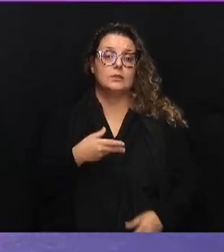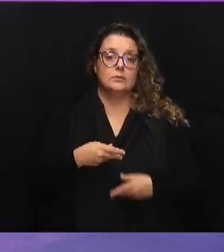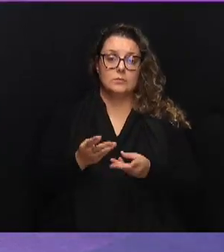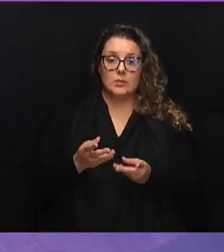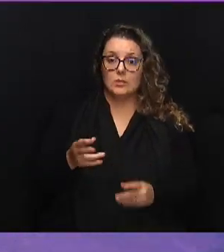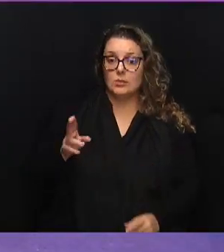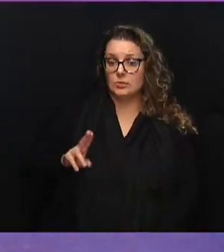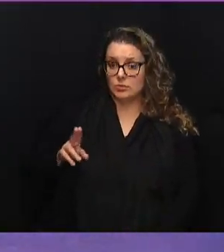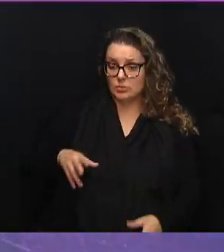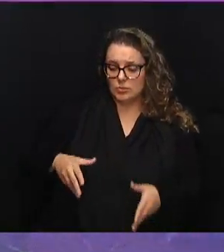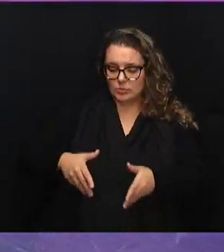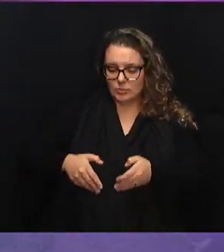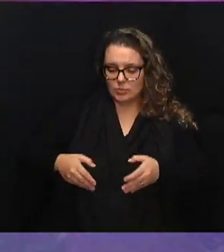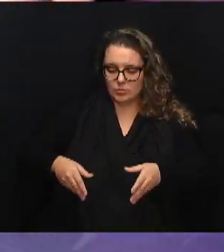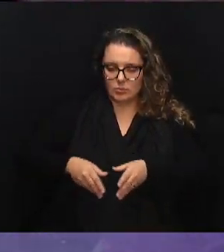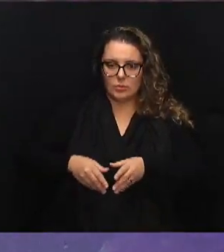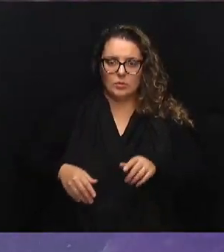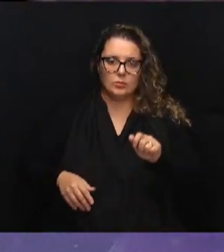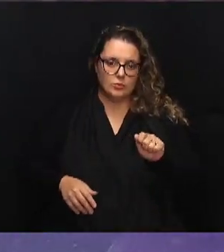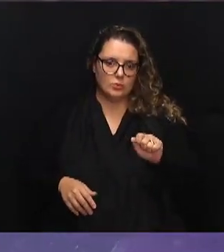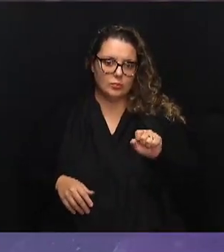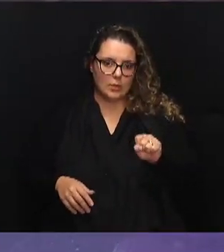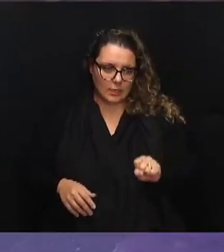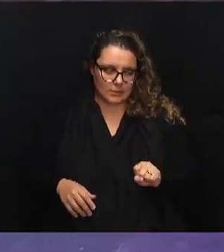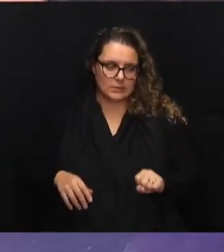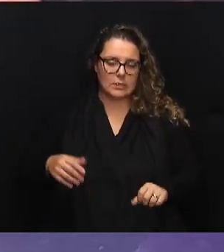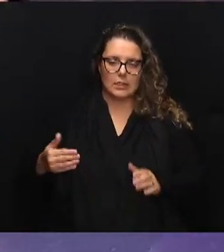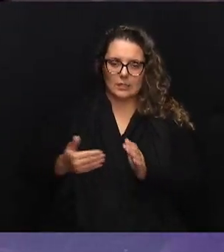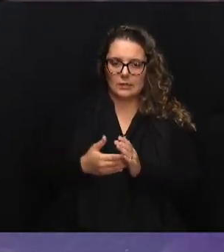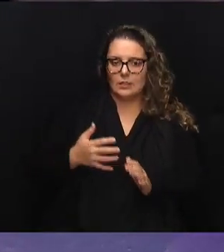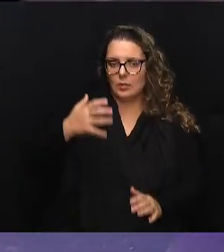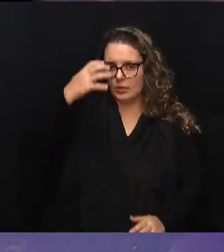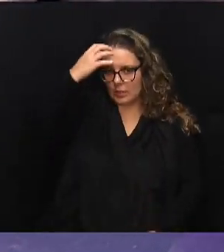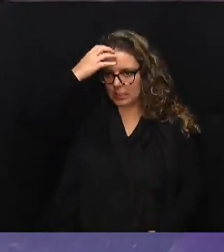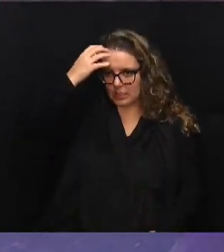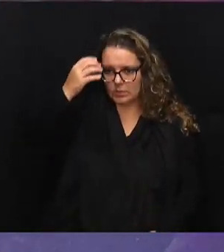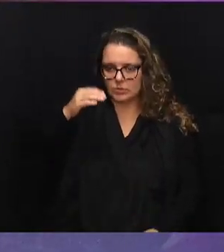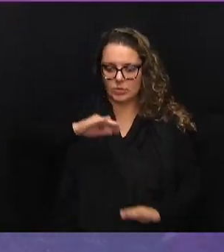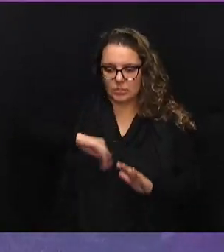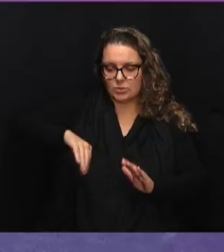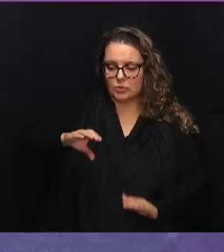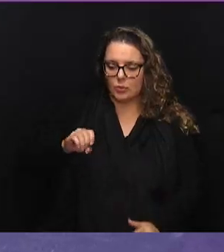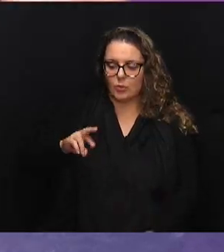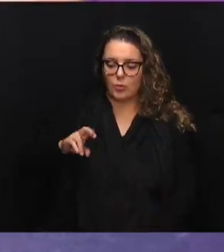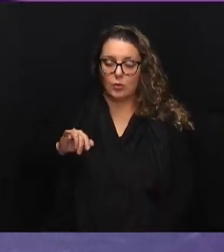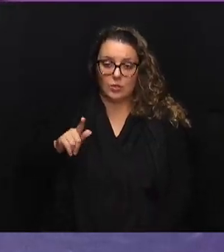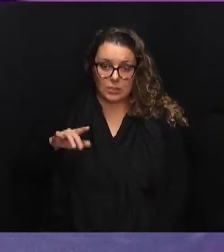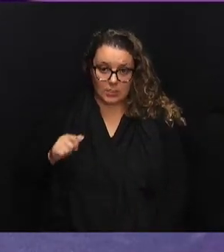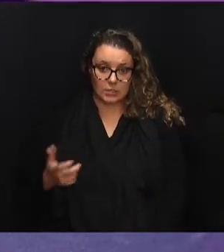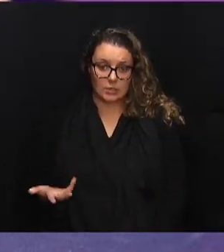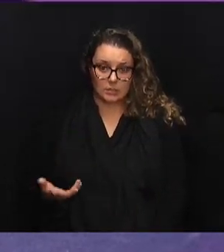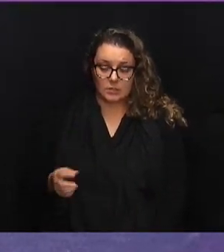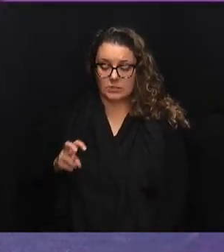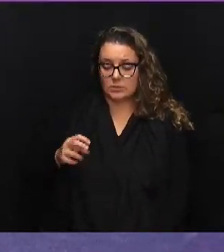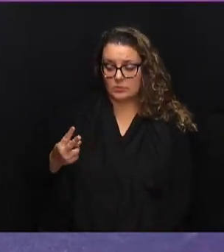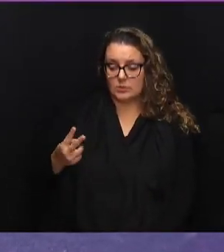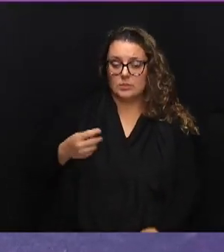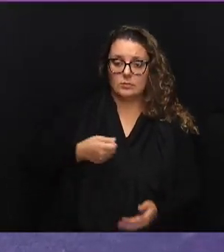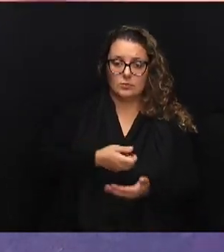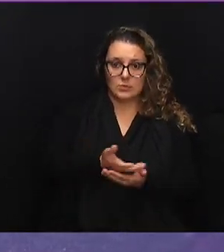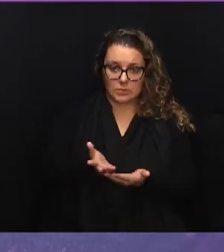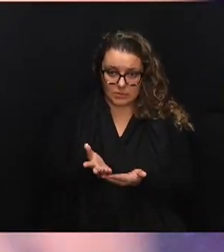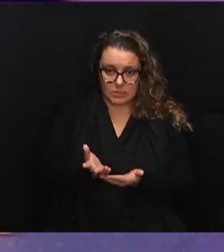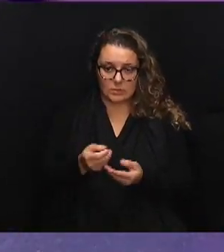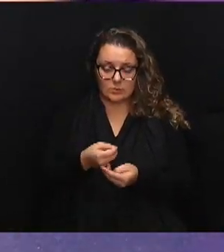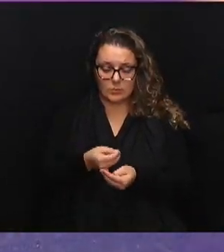um baralho completo, né? Do Ás ao Rei. A gente só descarta os coringas. Então, é um baralho completo, 52 cartas.